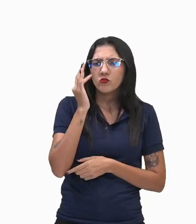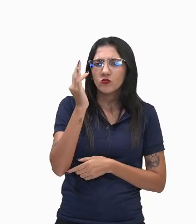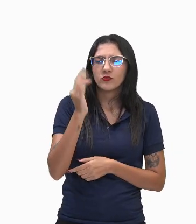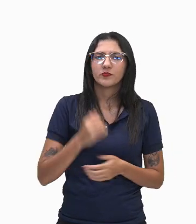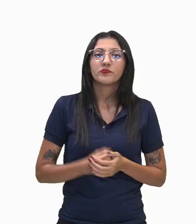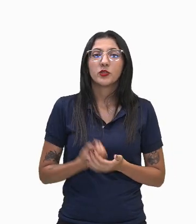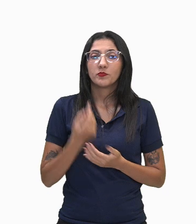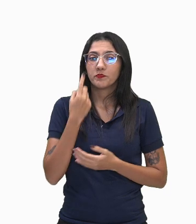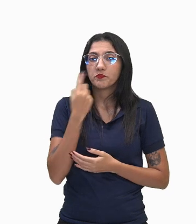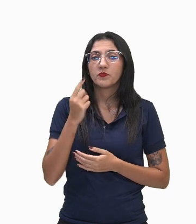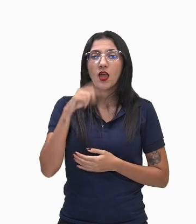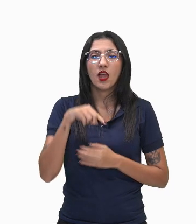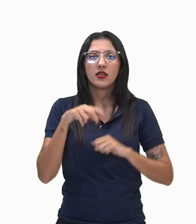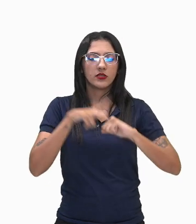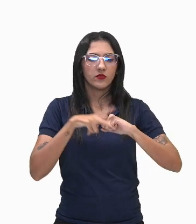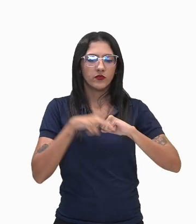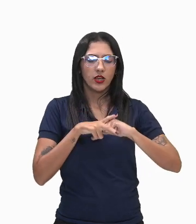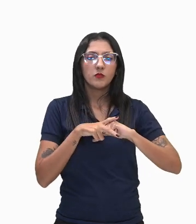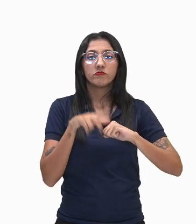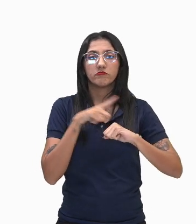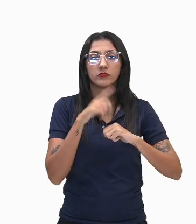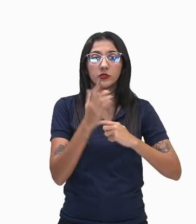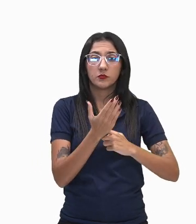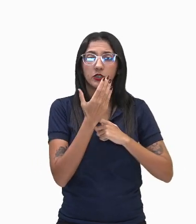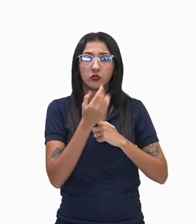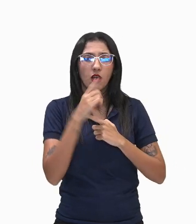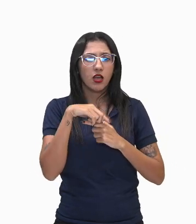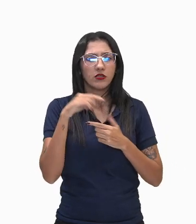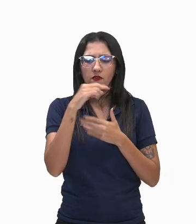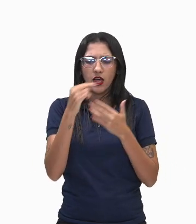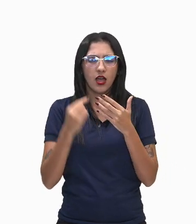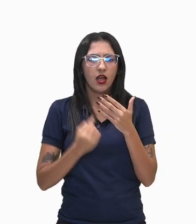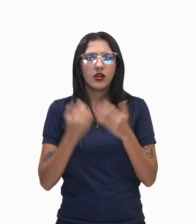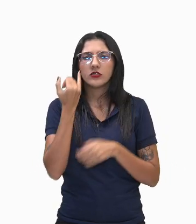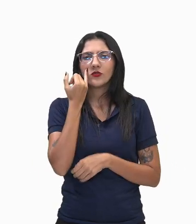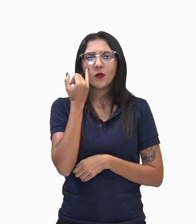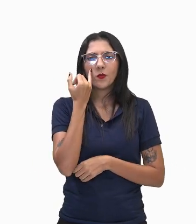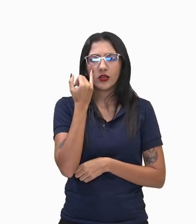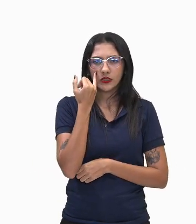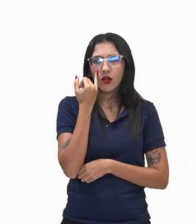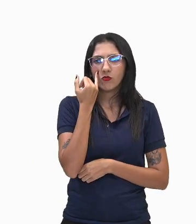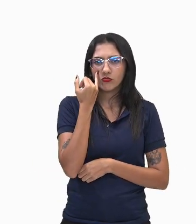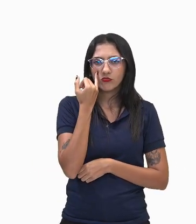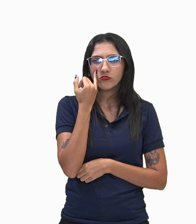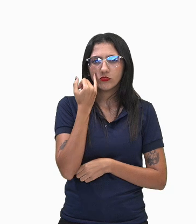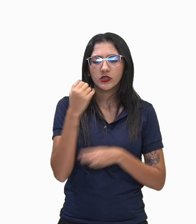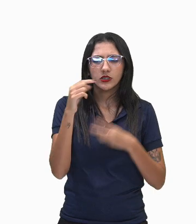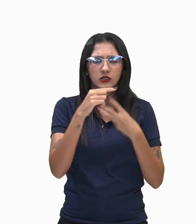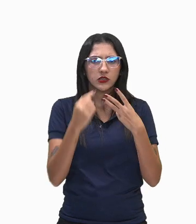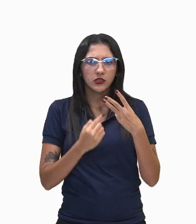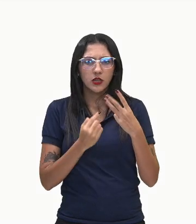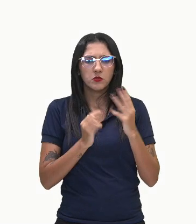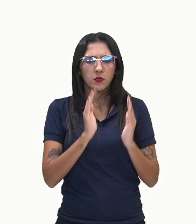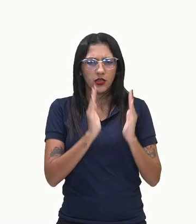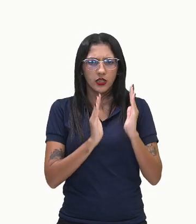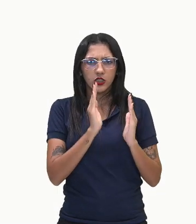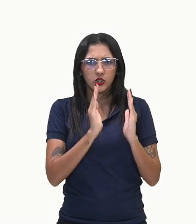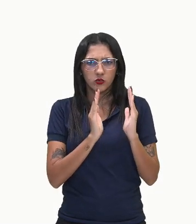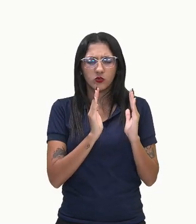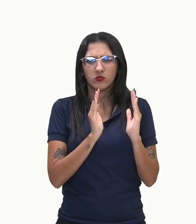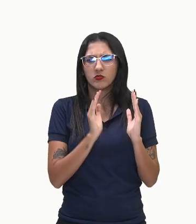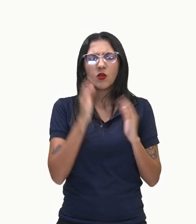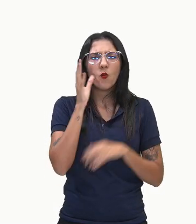verbos, eles vão trazer essas informações no presente, no pretérito, vão localizar no tempo,